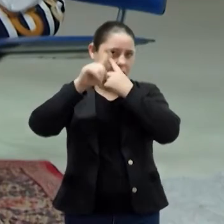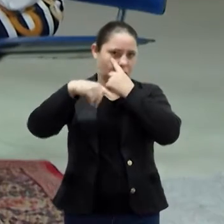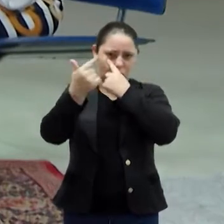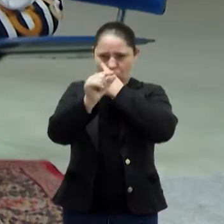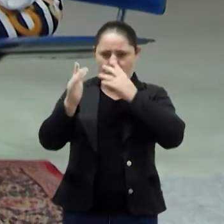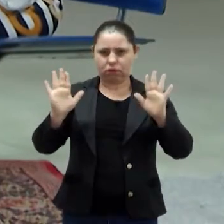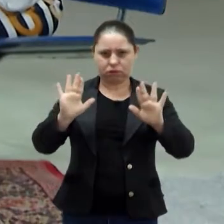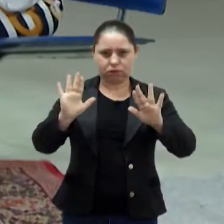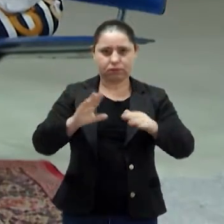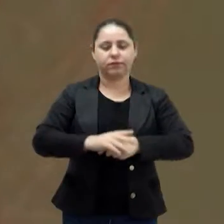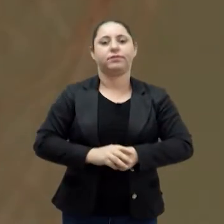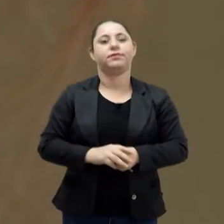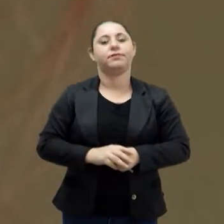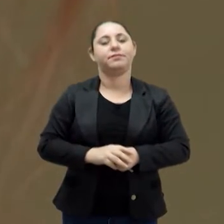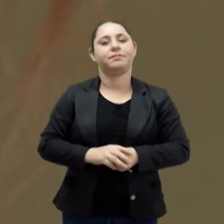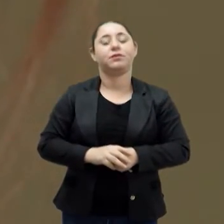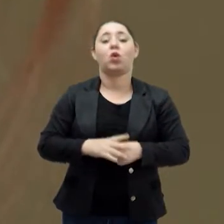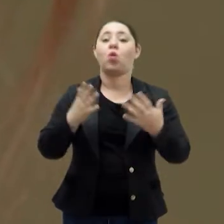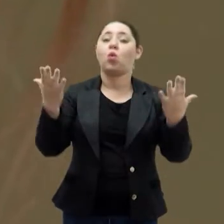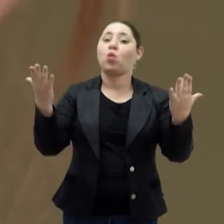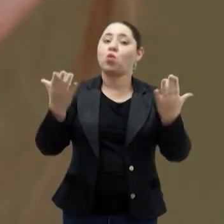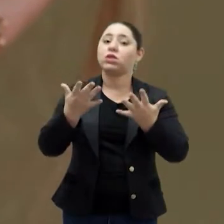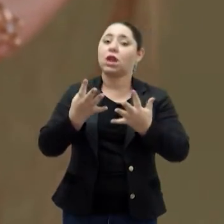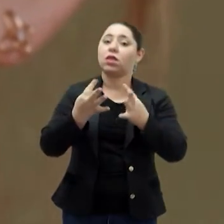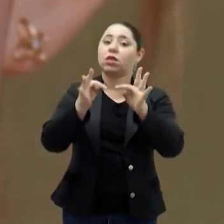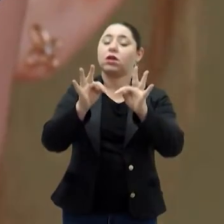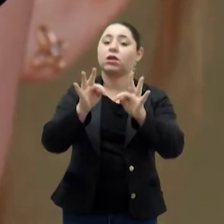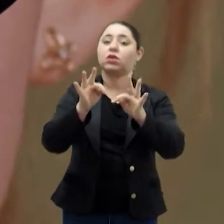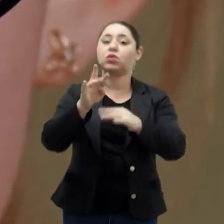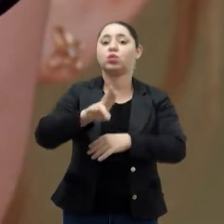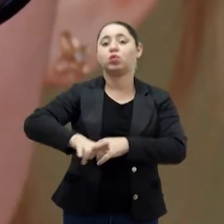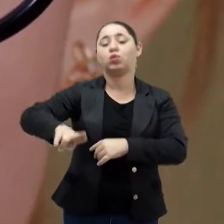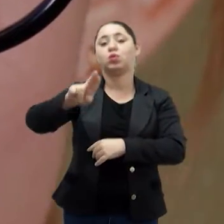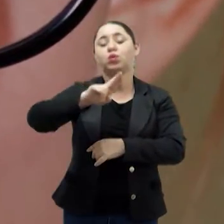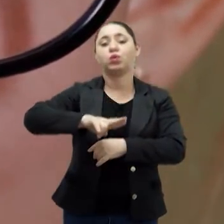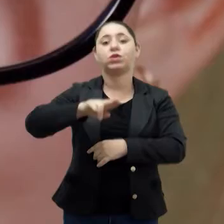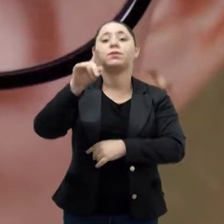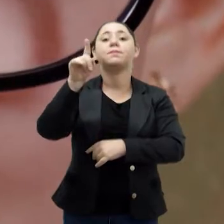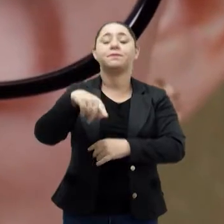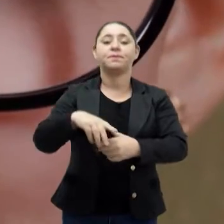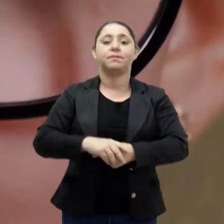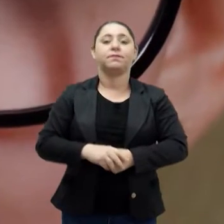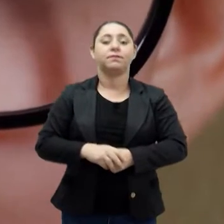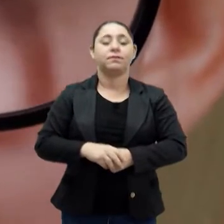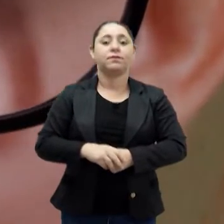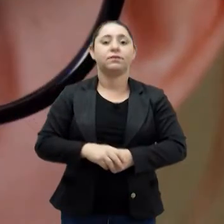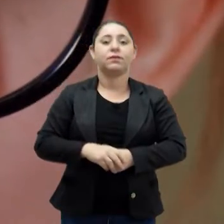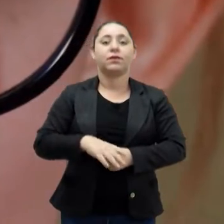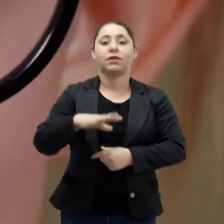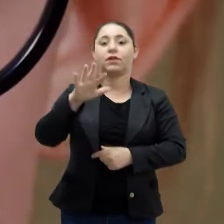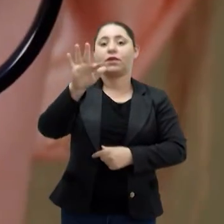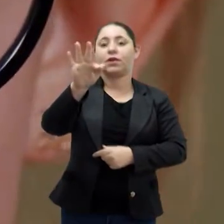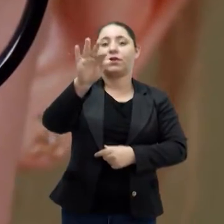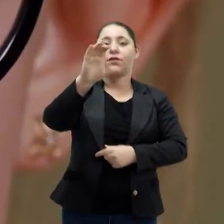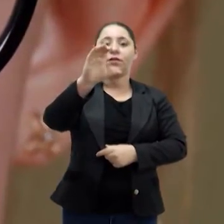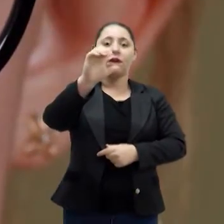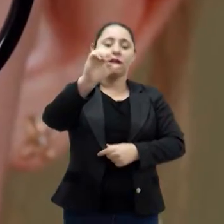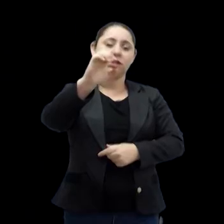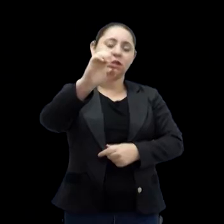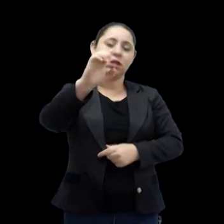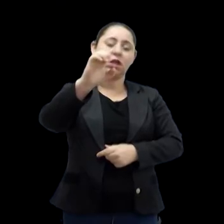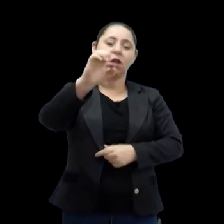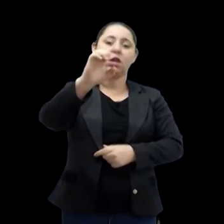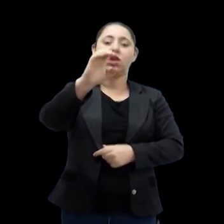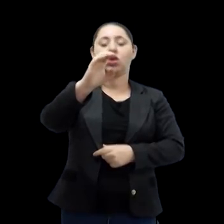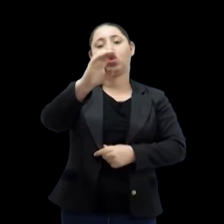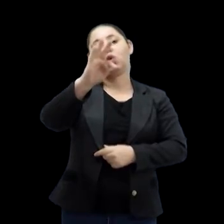Não tem nada disso, né, doutor? A técnica hoje que a gente mais utiliza é a fasectomia, que